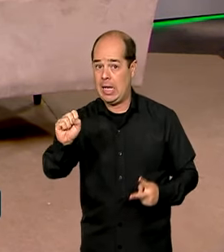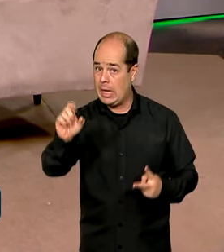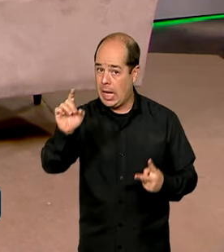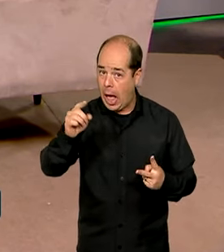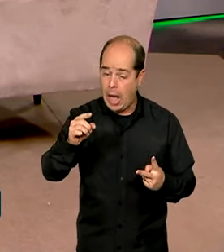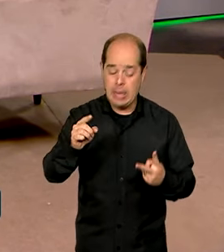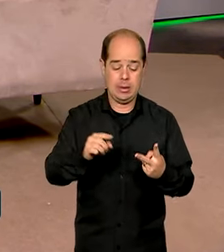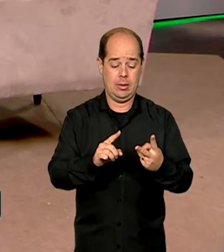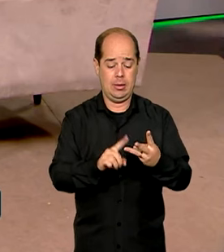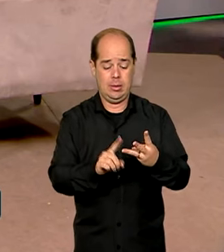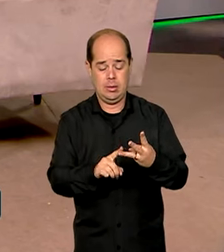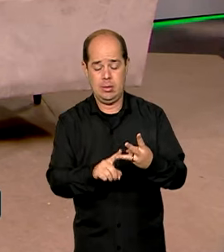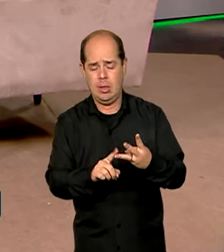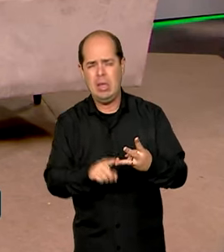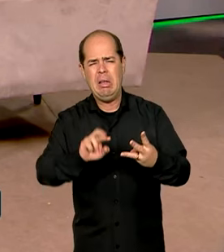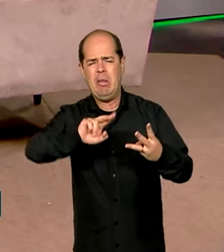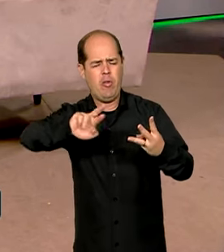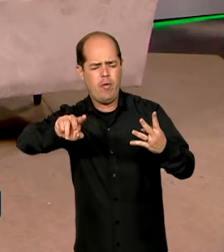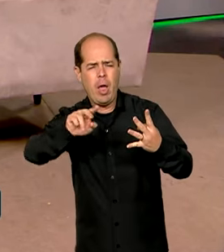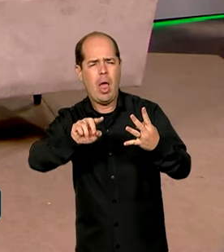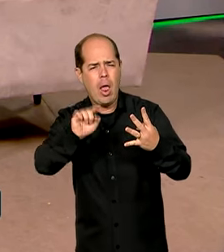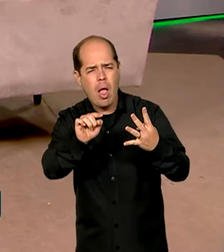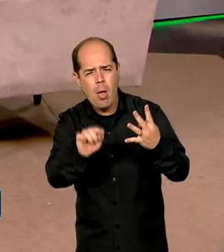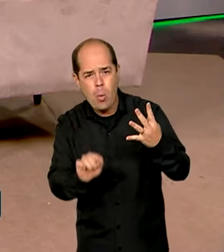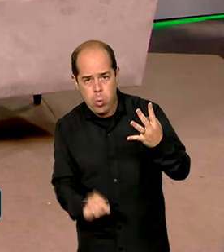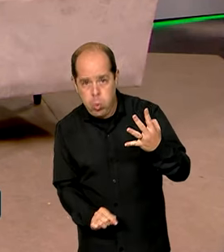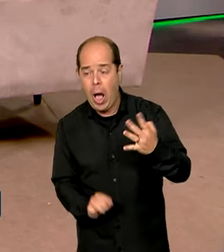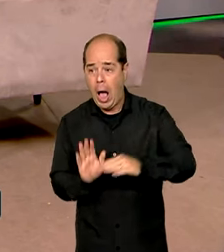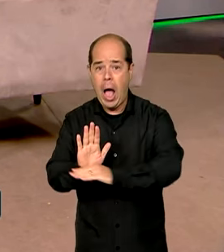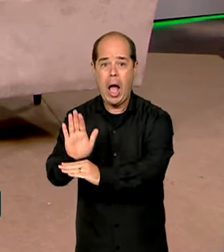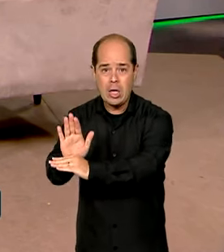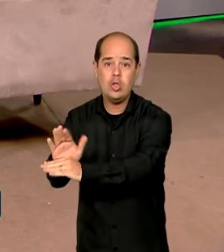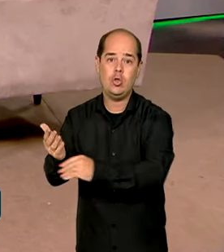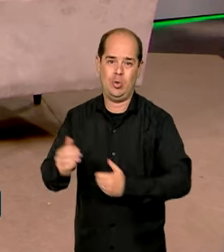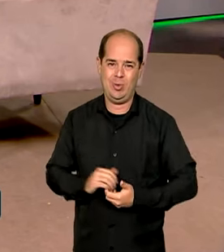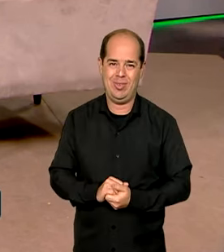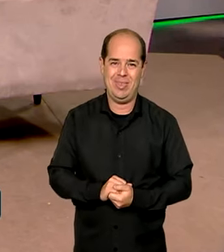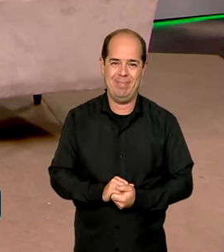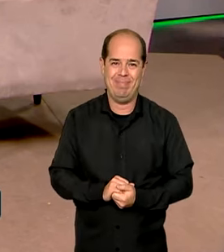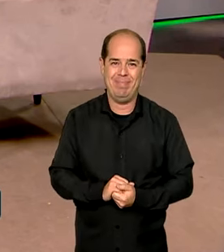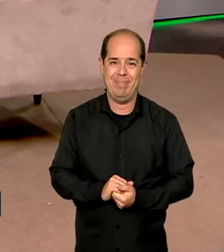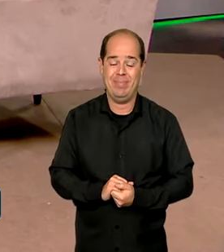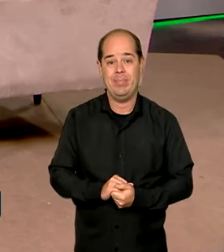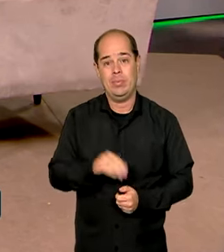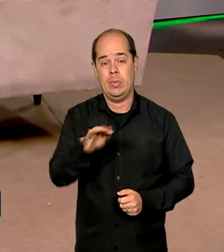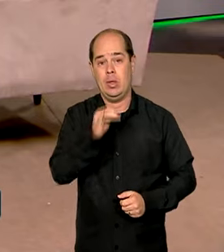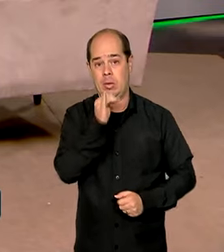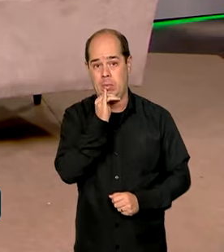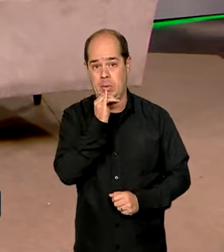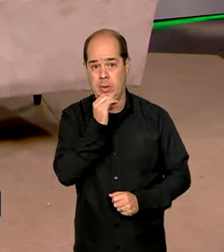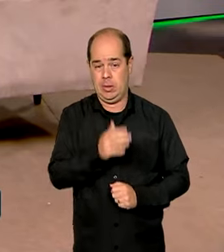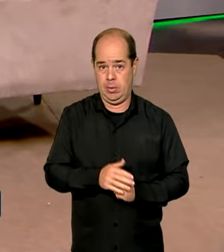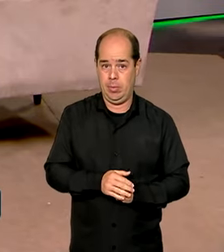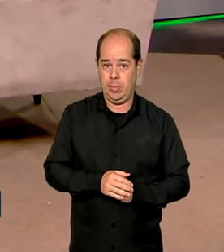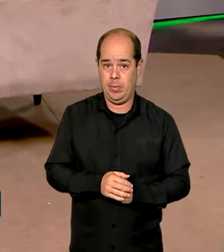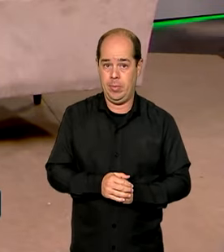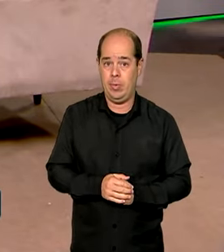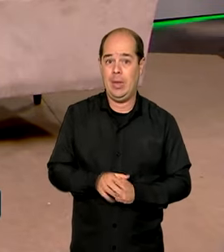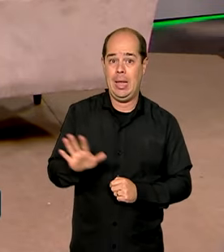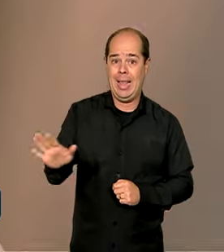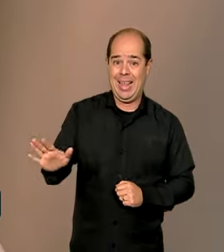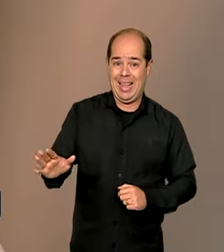ali aquele dinheirinho que era do aluguel, agora do Bolsa Família não paga a prestação. Inclusive quem já tinha casa,